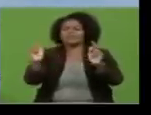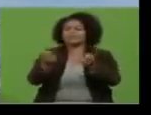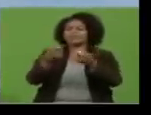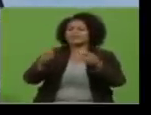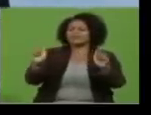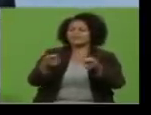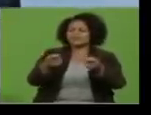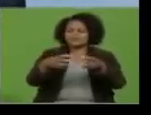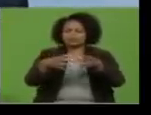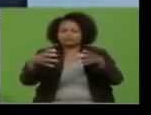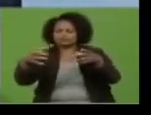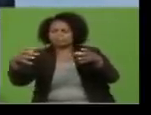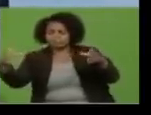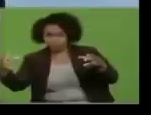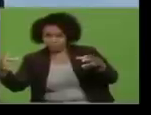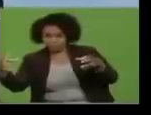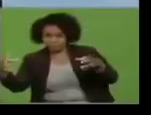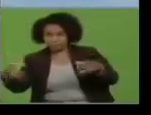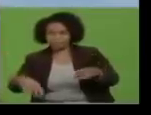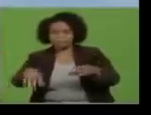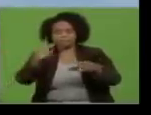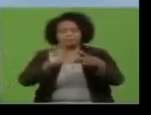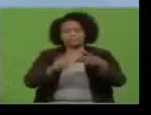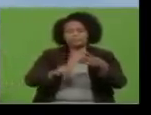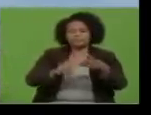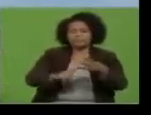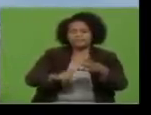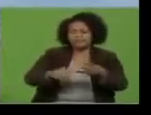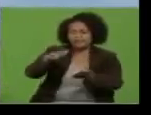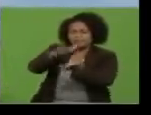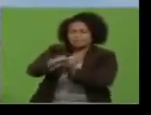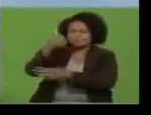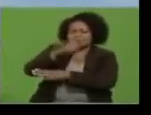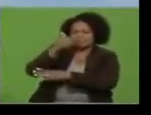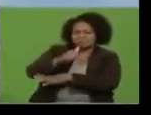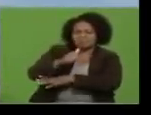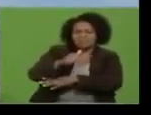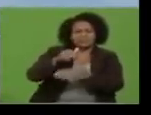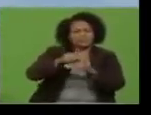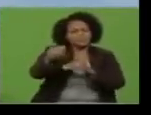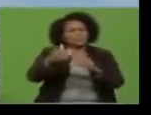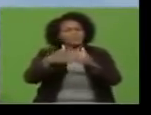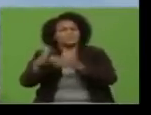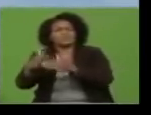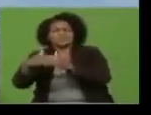e privadas, cresce o número de bares que funcionam desafiando as normas.